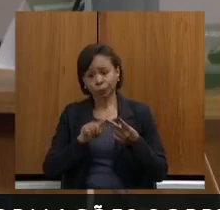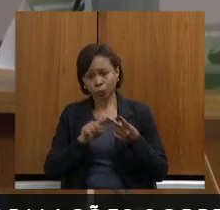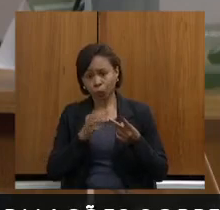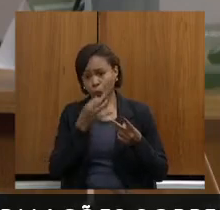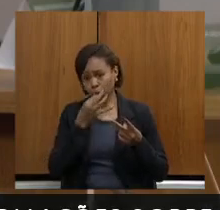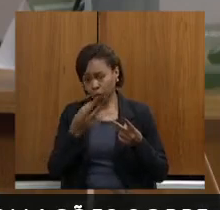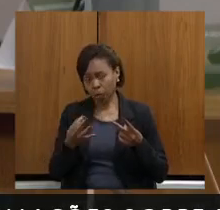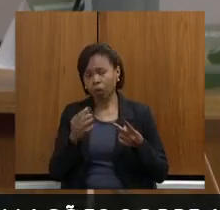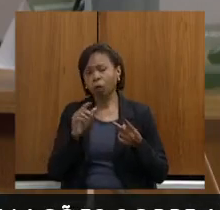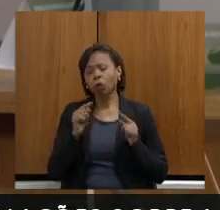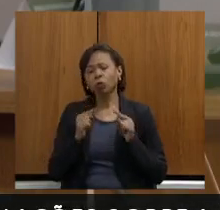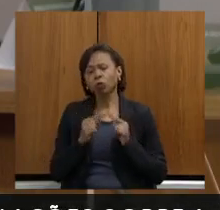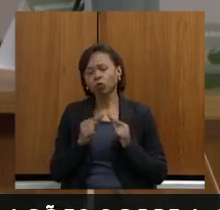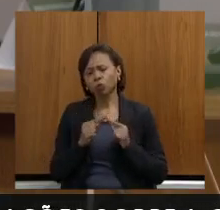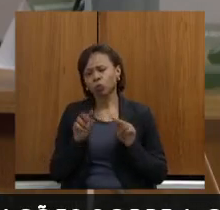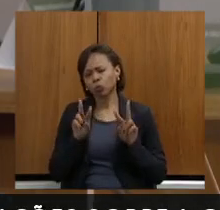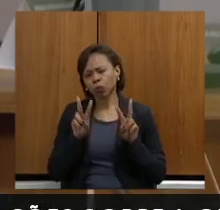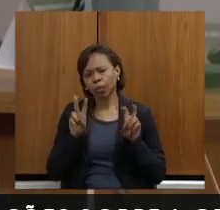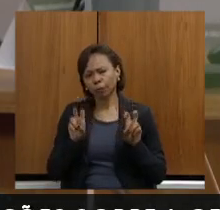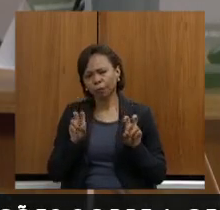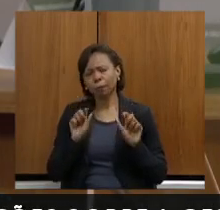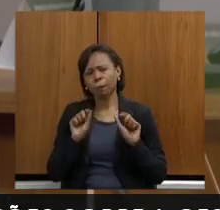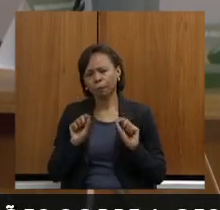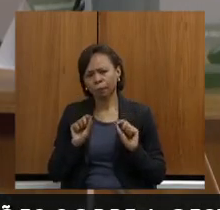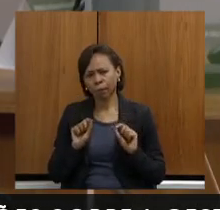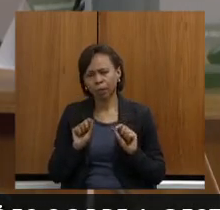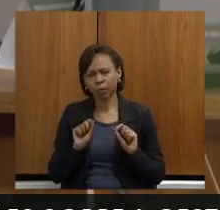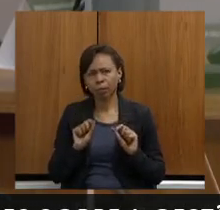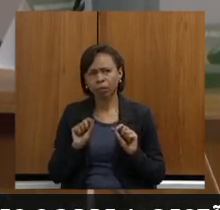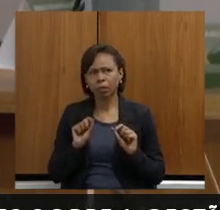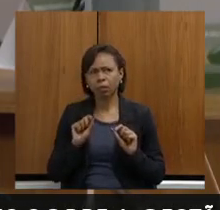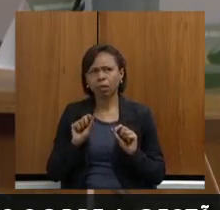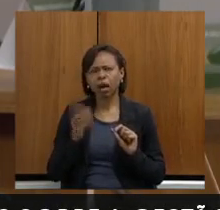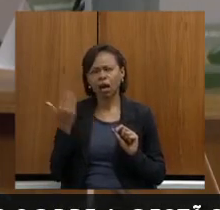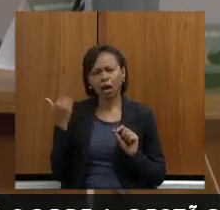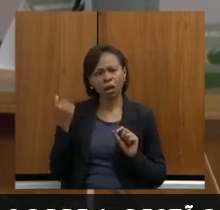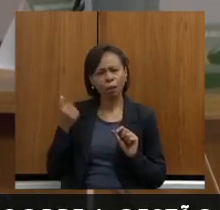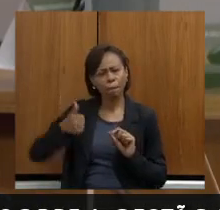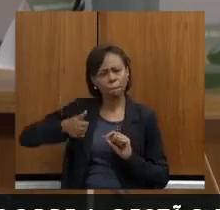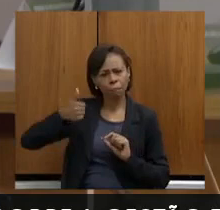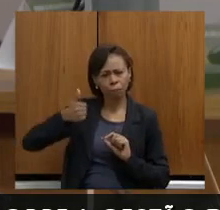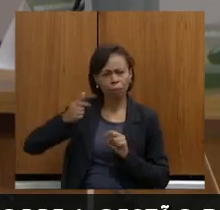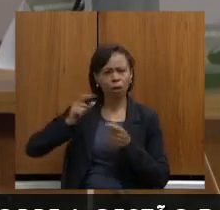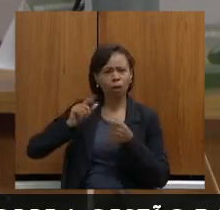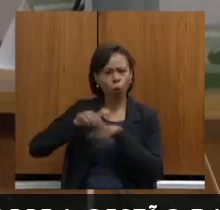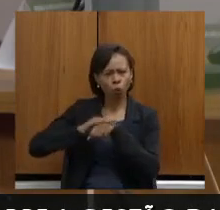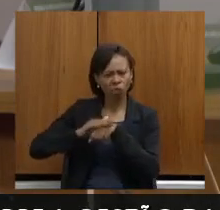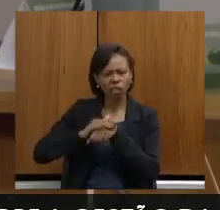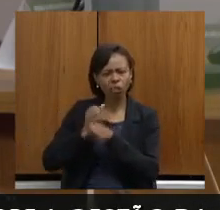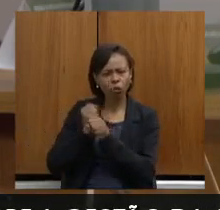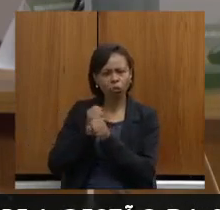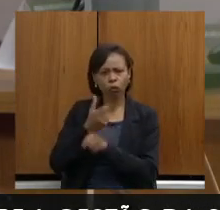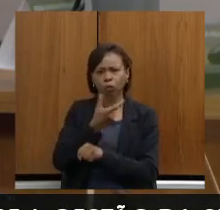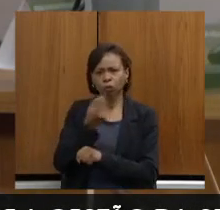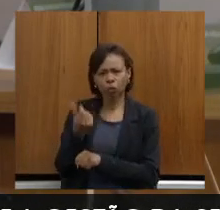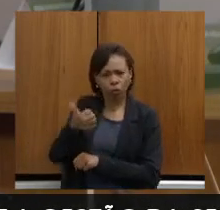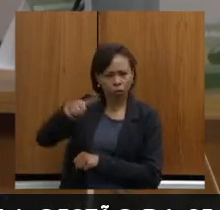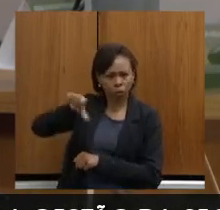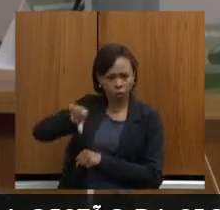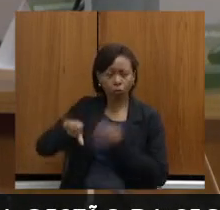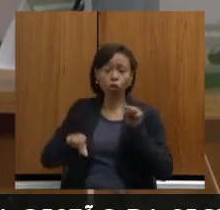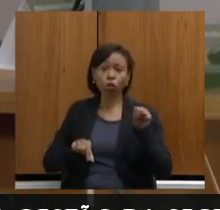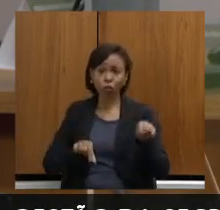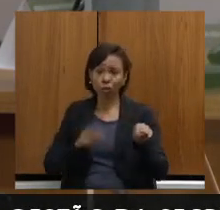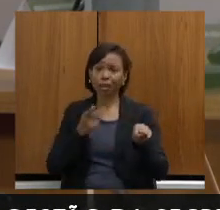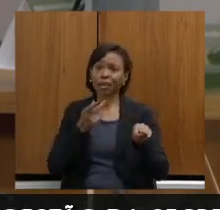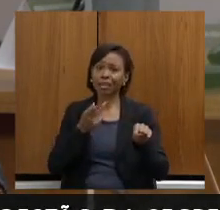é tá relacionado Secretário é uma talvez a nossa primeira conversa lá no início de 2019 Quando a